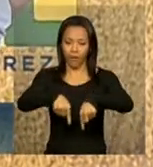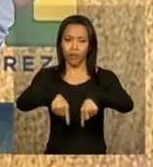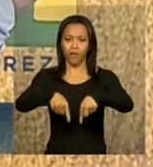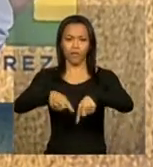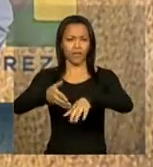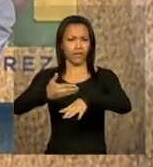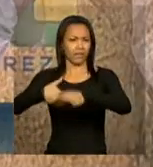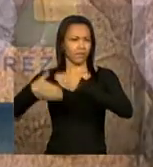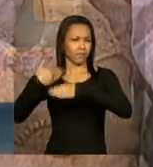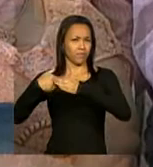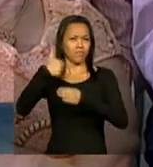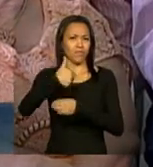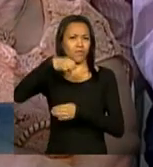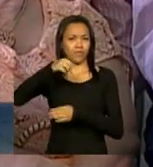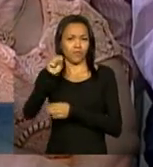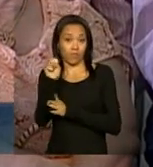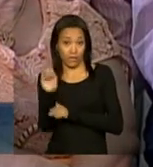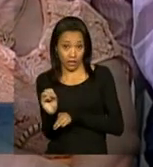da década de 80,